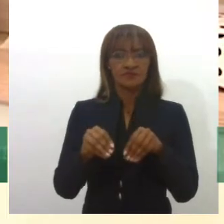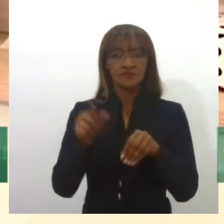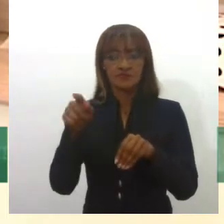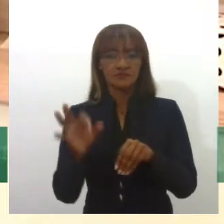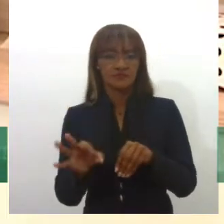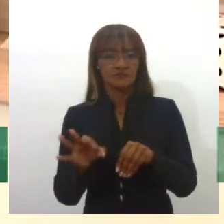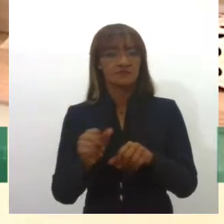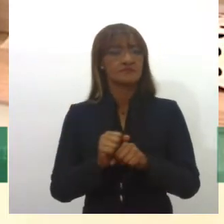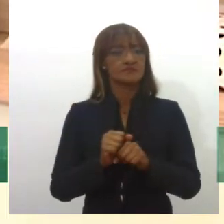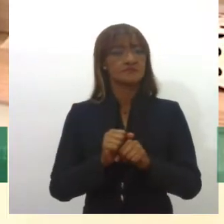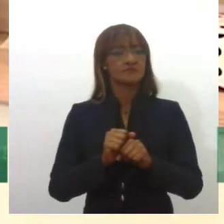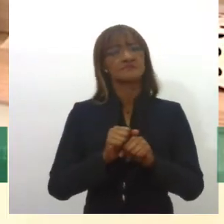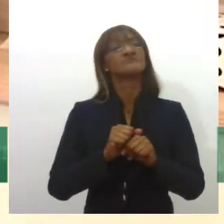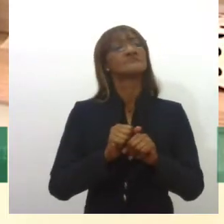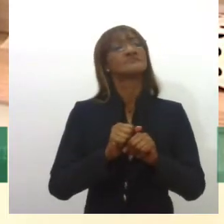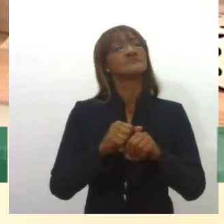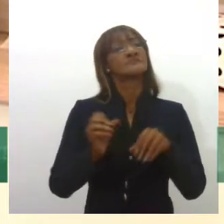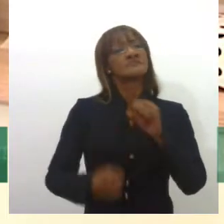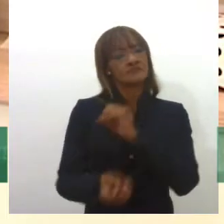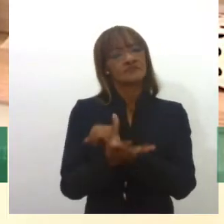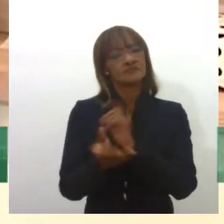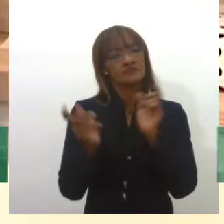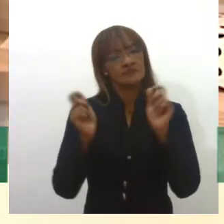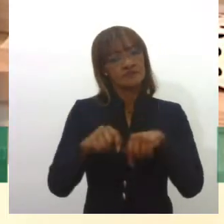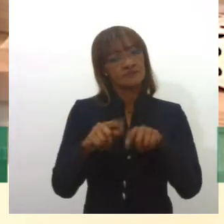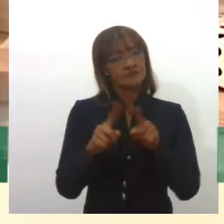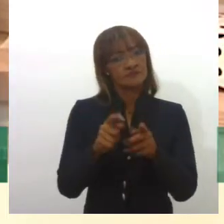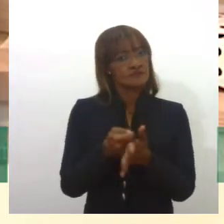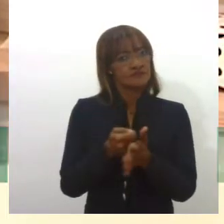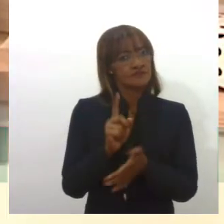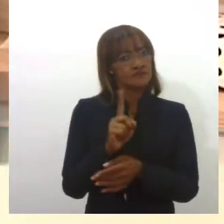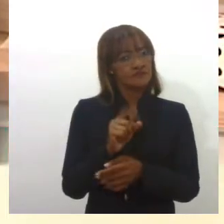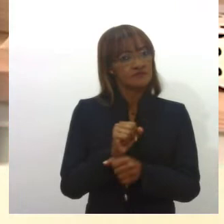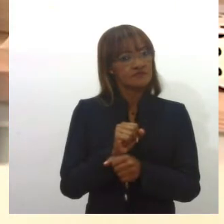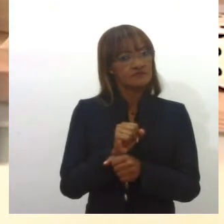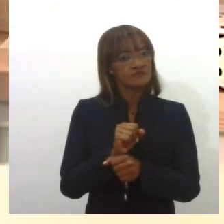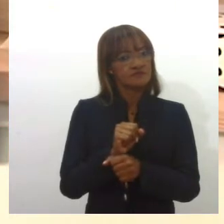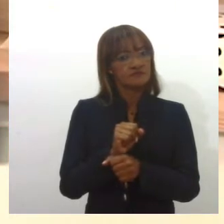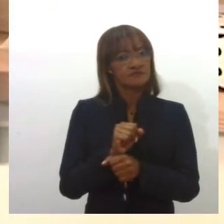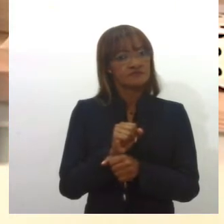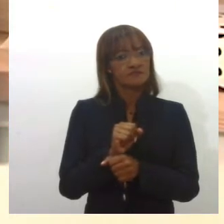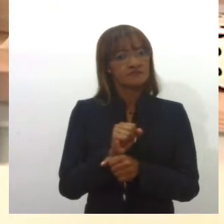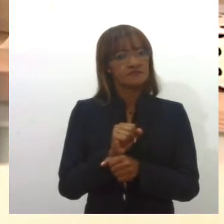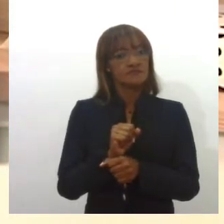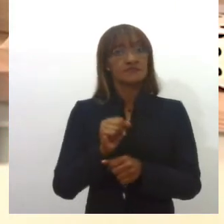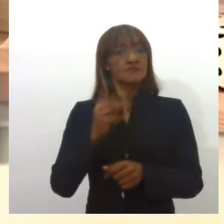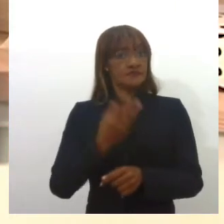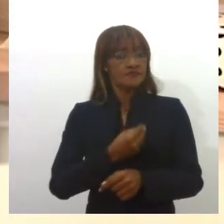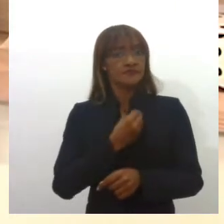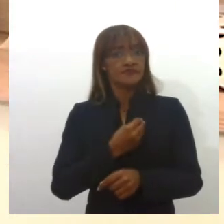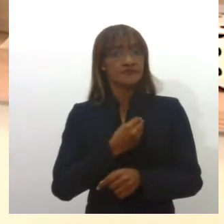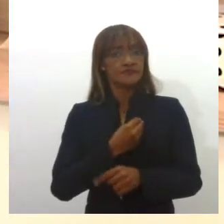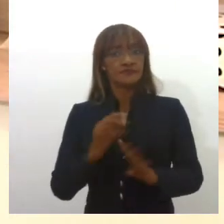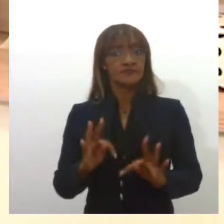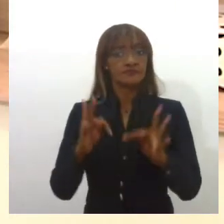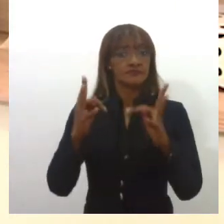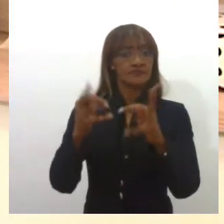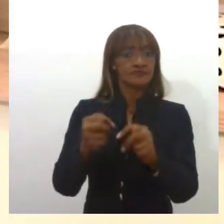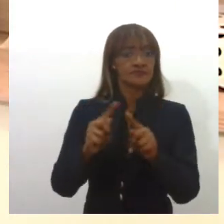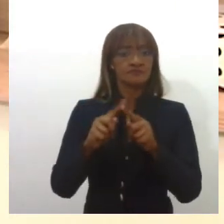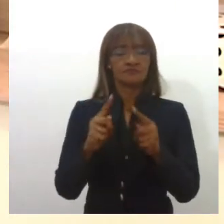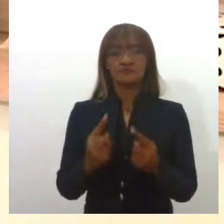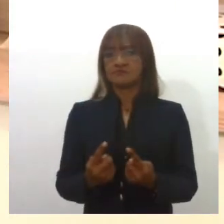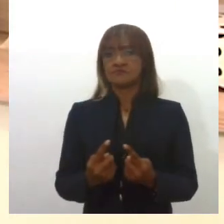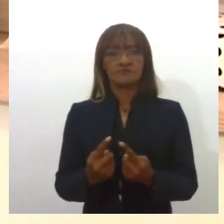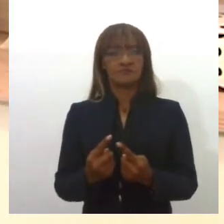corrupção, ela é possível, mas não é obrigatória. Ela é algo que está no nosso dia a dia, mas que não nos